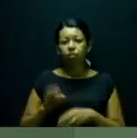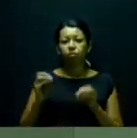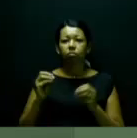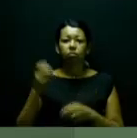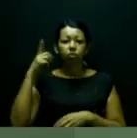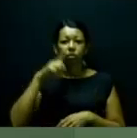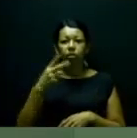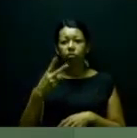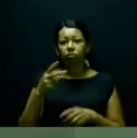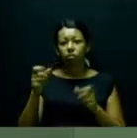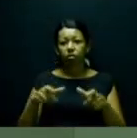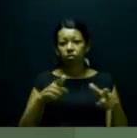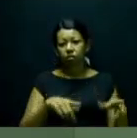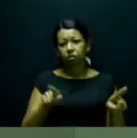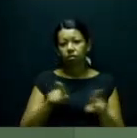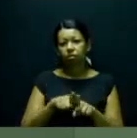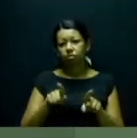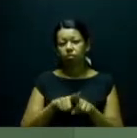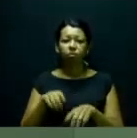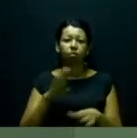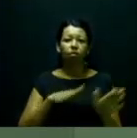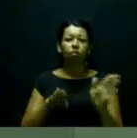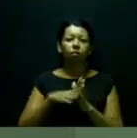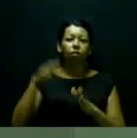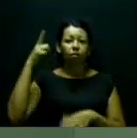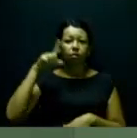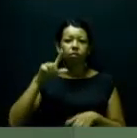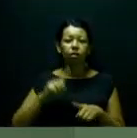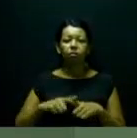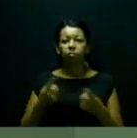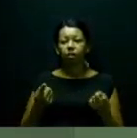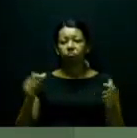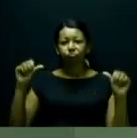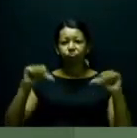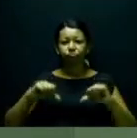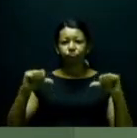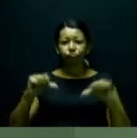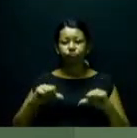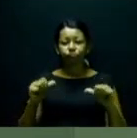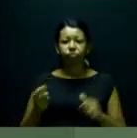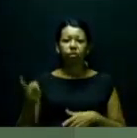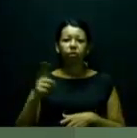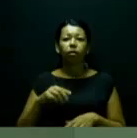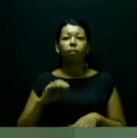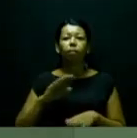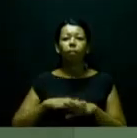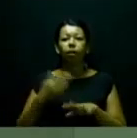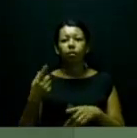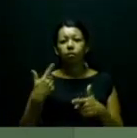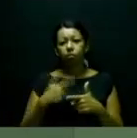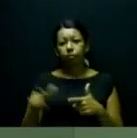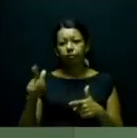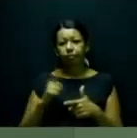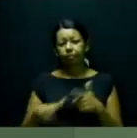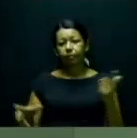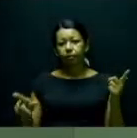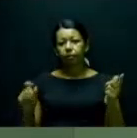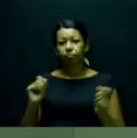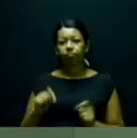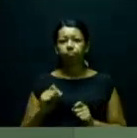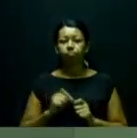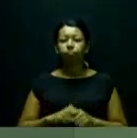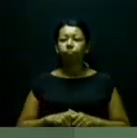duas vagas. Assim até consegue, mas piora e duplica o problema. Então a gente lamenta